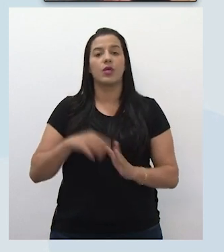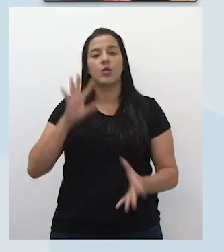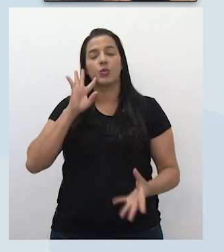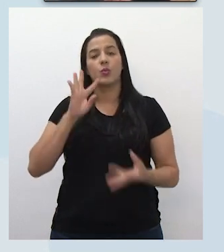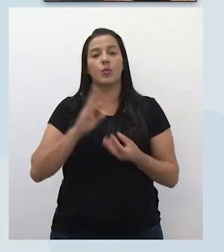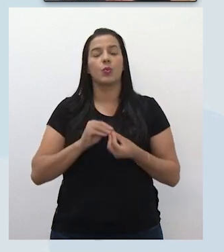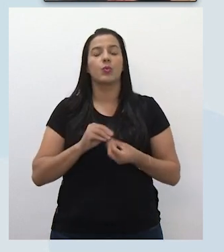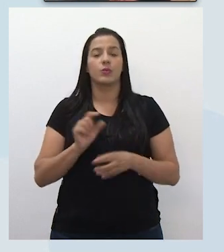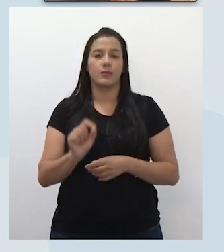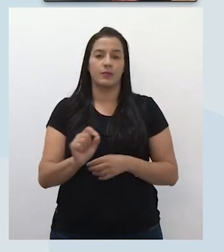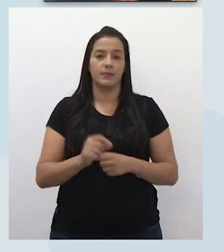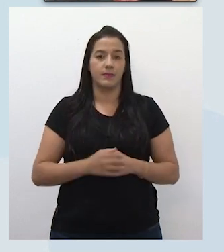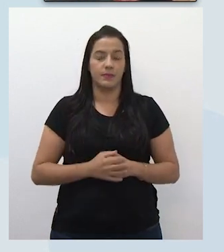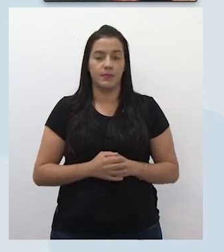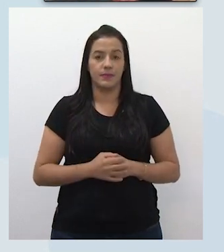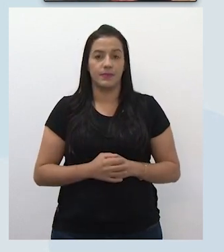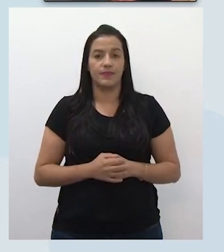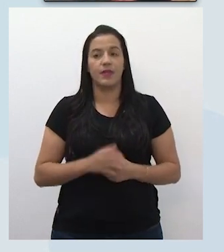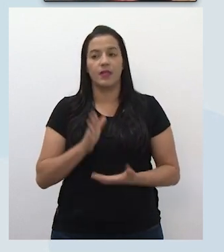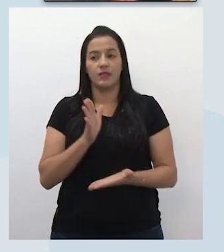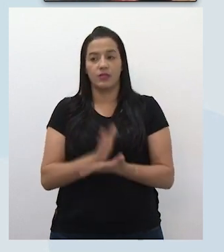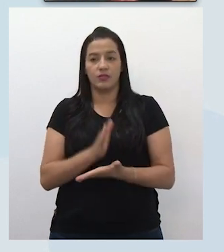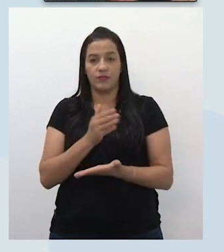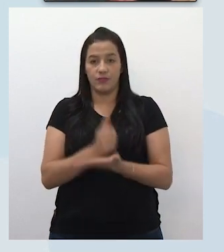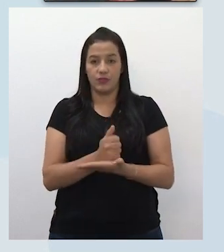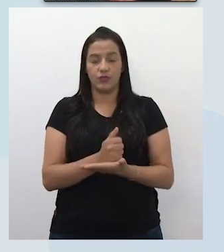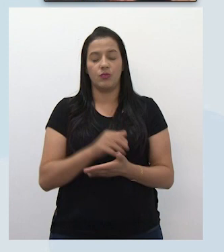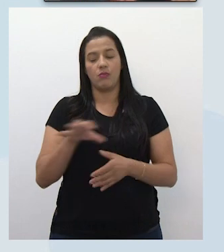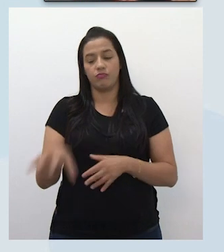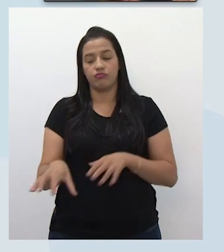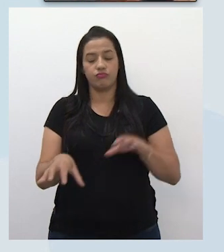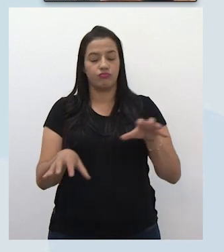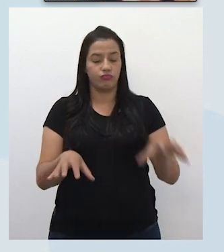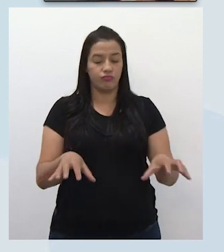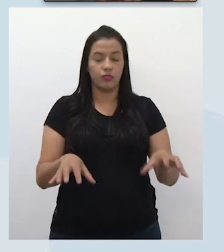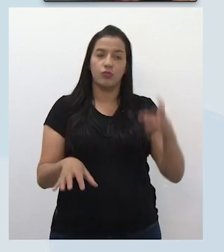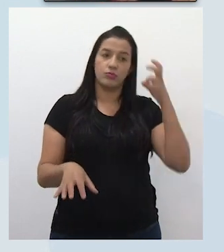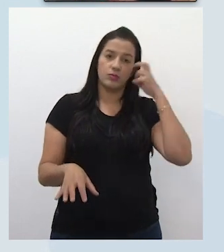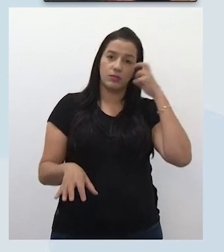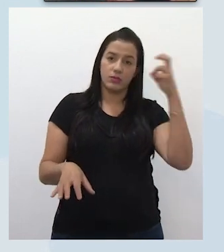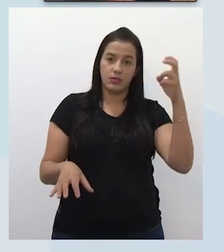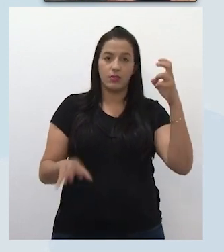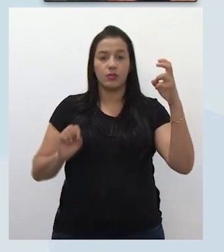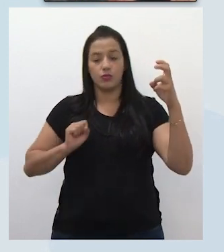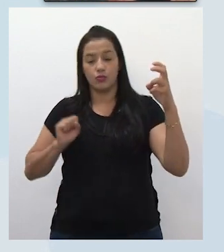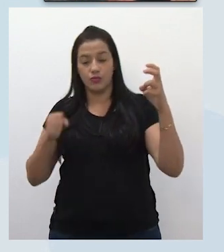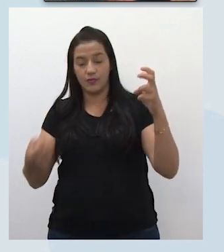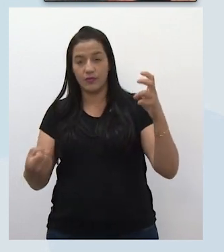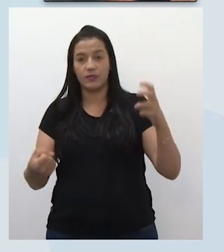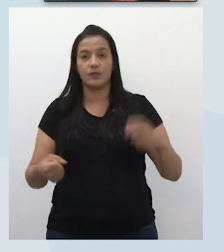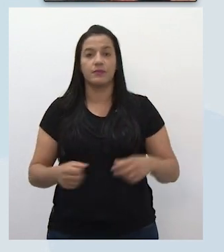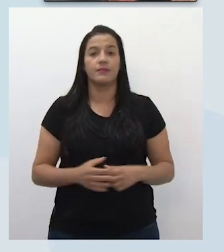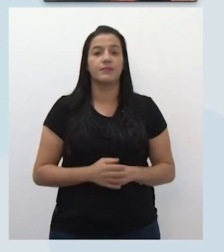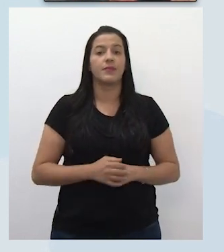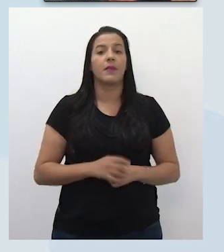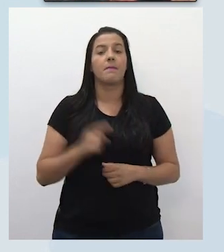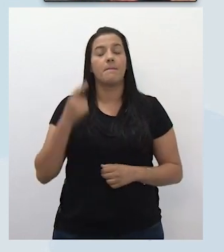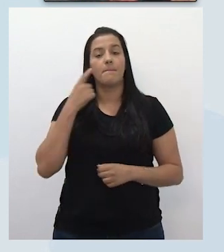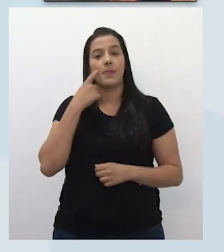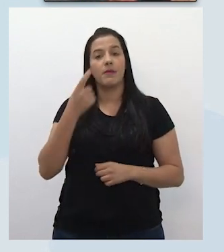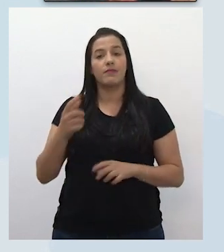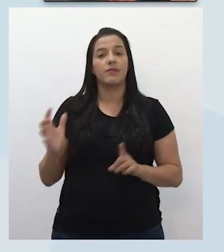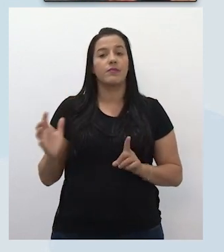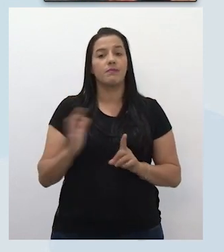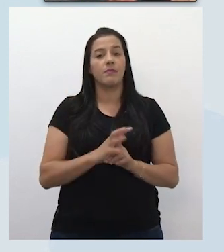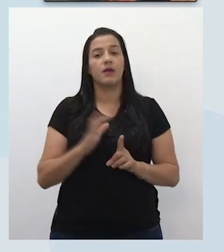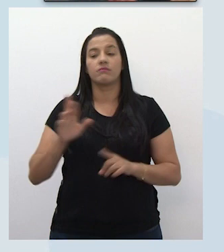fez? O que eles fizeram? Eles dividiram os alunos nesses 2 grupos, os inteligentes e os esforçados, né, para ver o impacto da